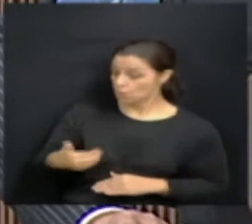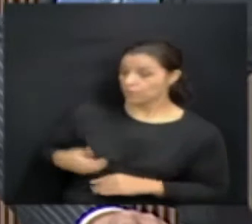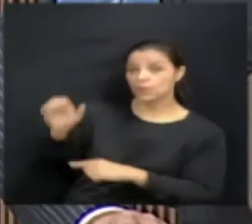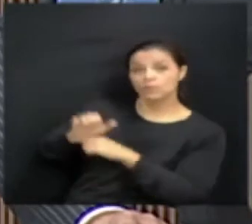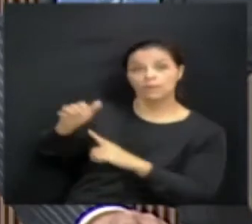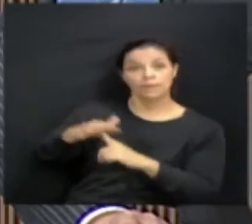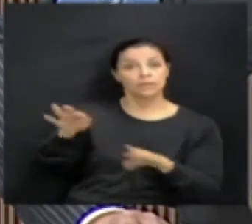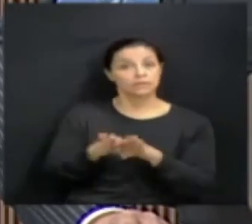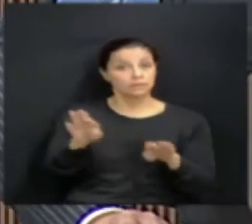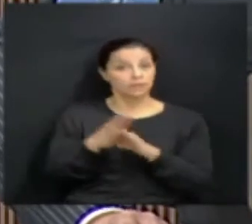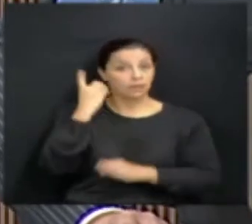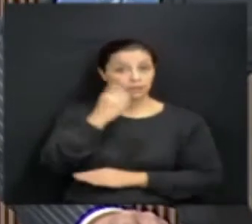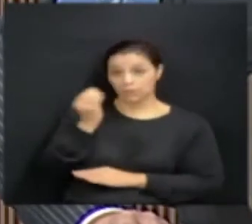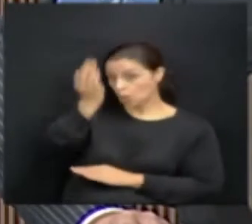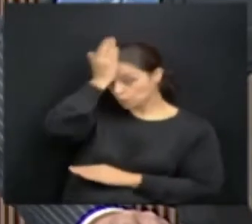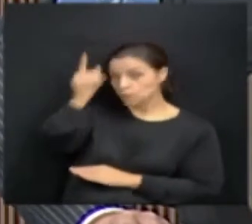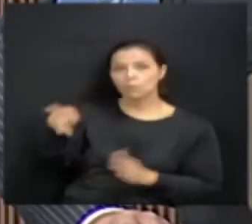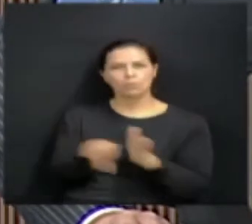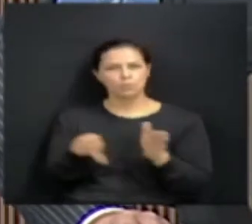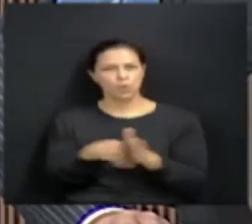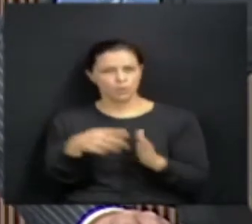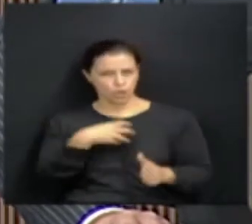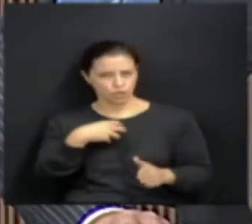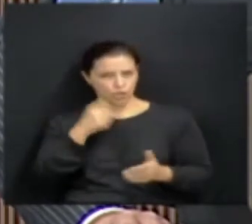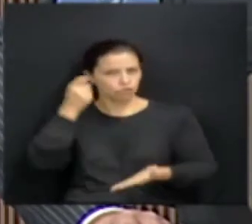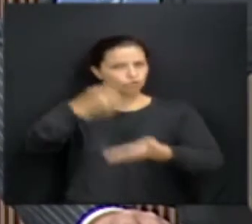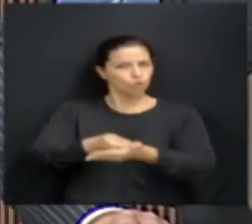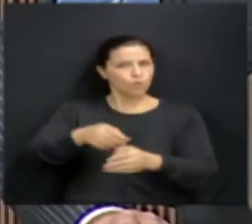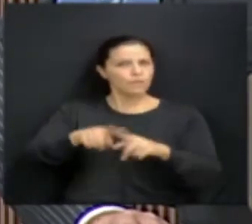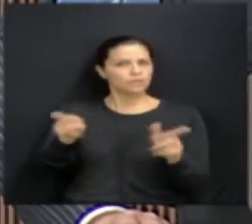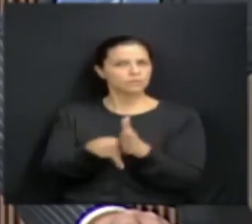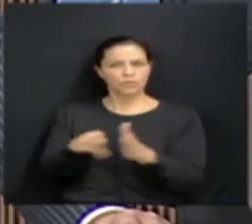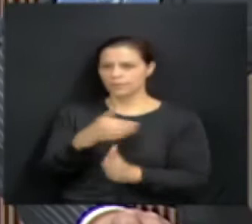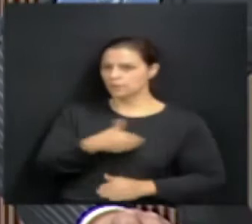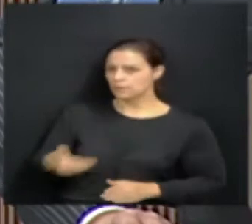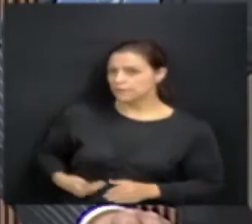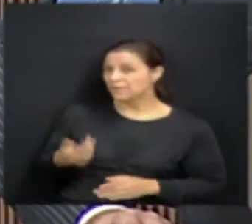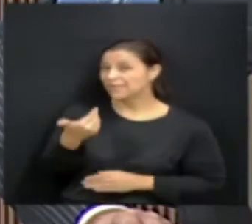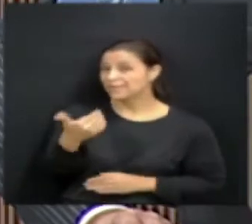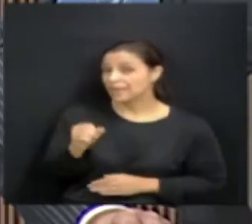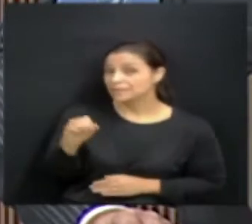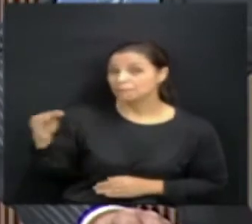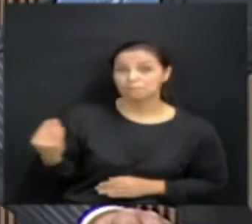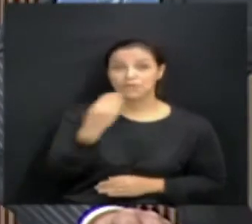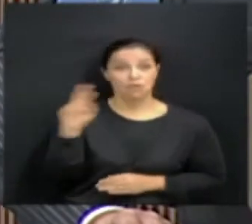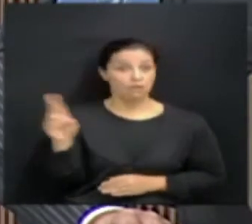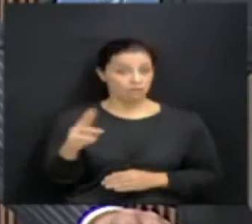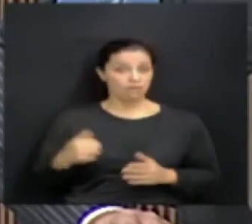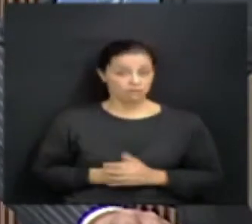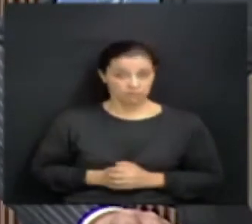fica aqui a minha sugestão, uma ação mais enérgica por parte do governador. Estamos falando de 10 bilhões de